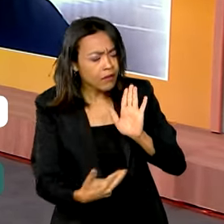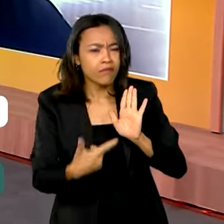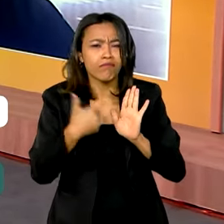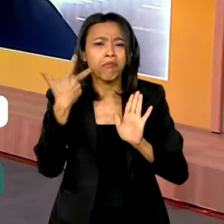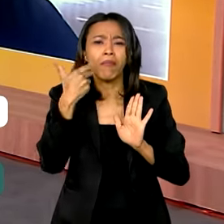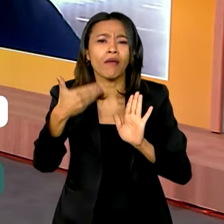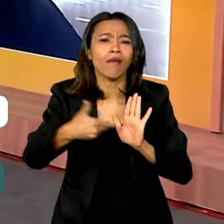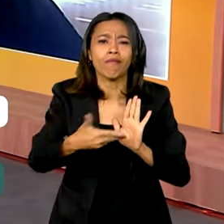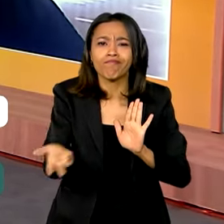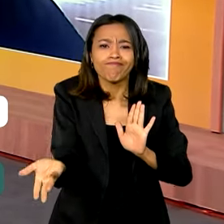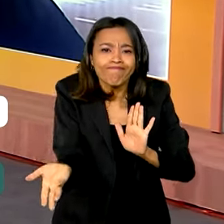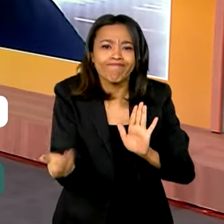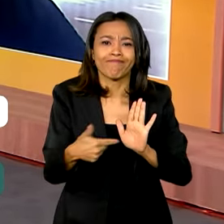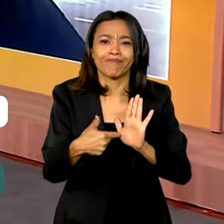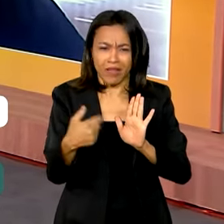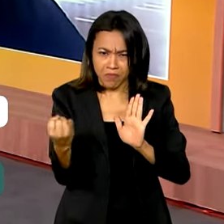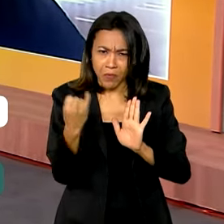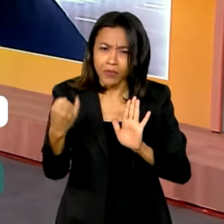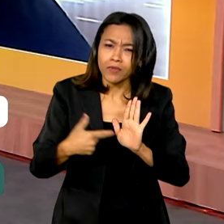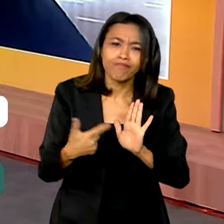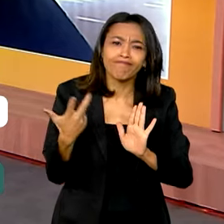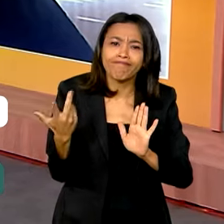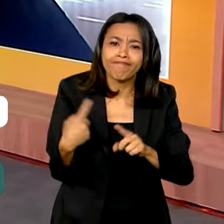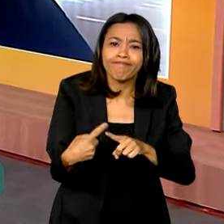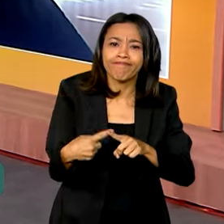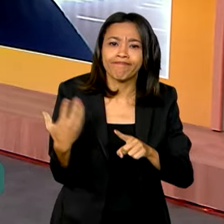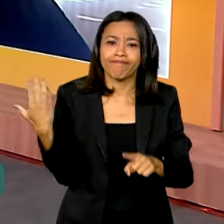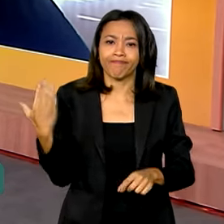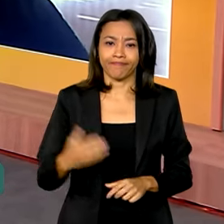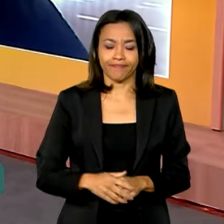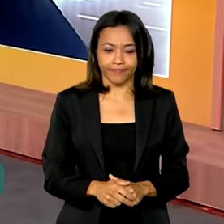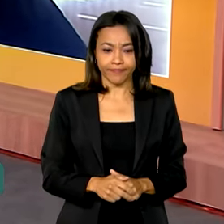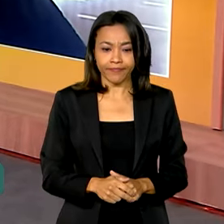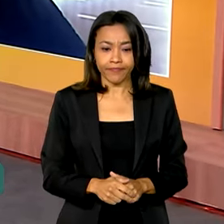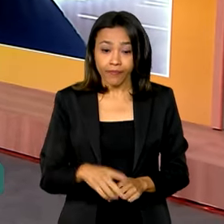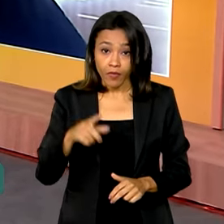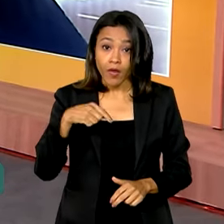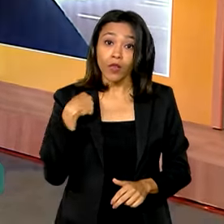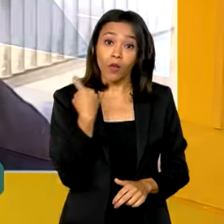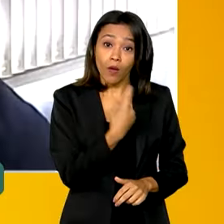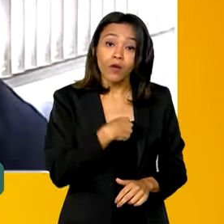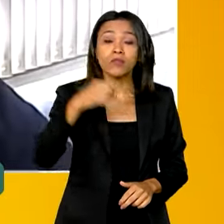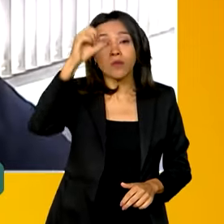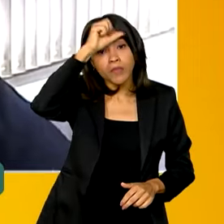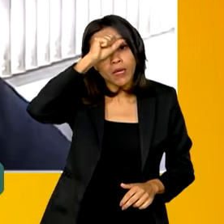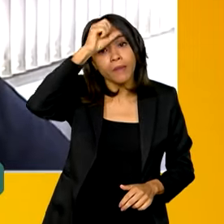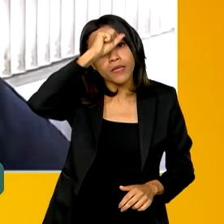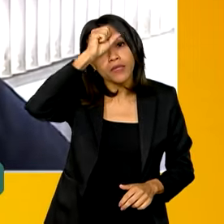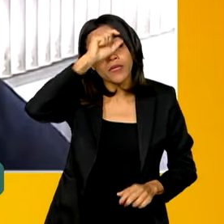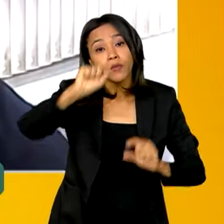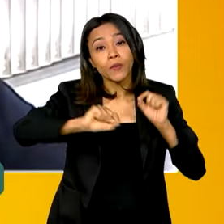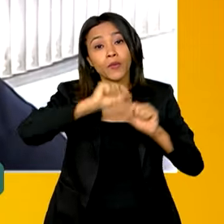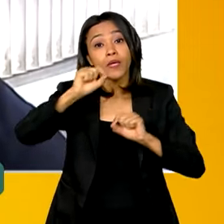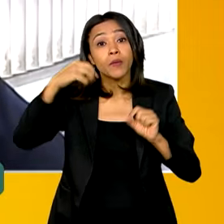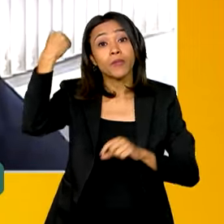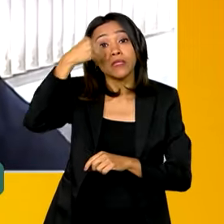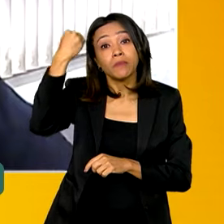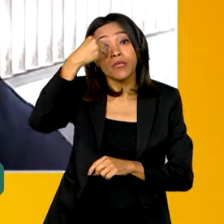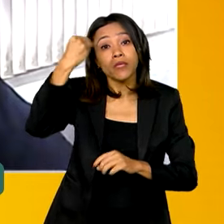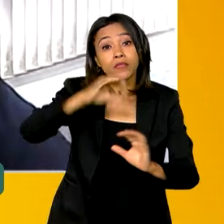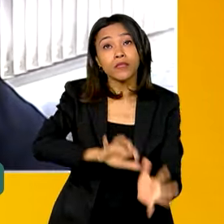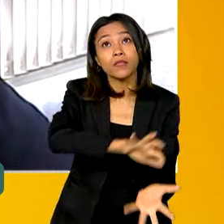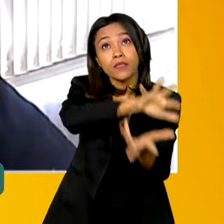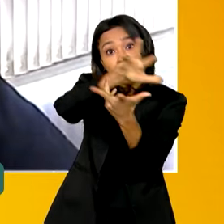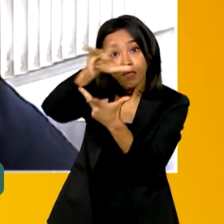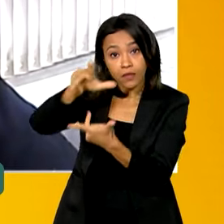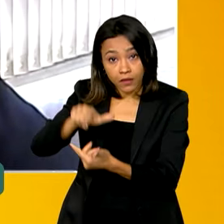serve? Vamos falar um pouquinho da importância desse relatório. Olha, a gente está aprendendo com a experiência internacional.